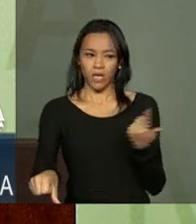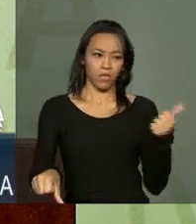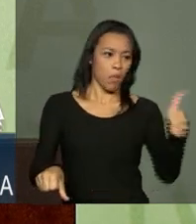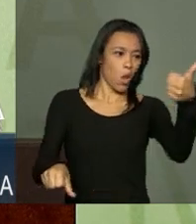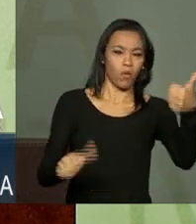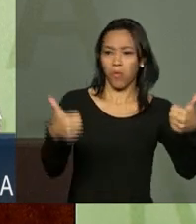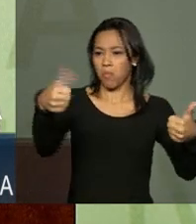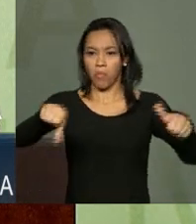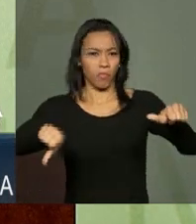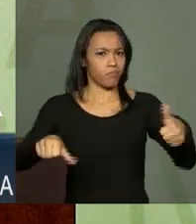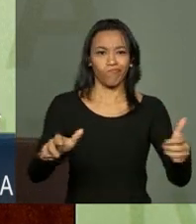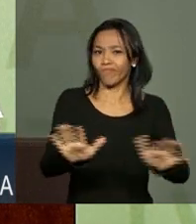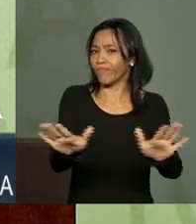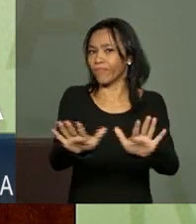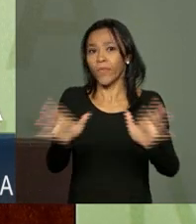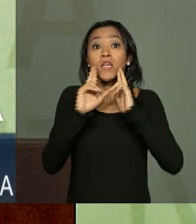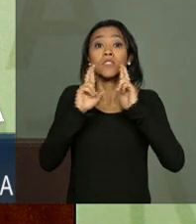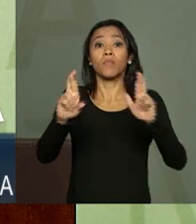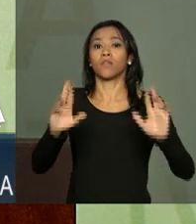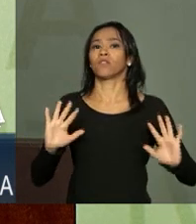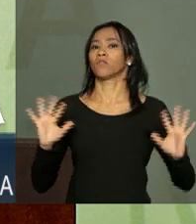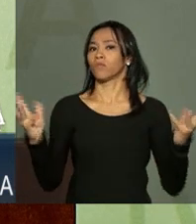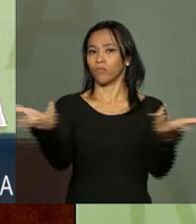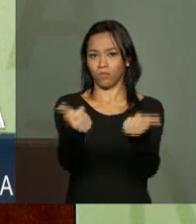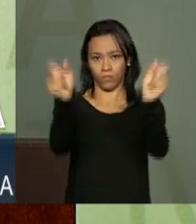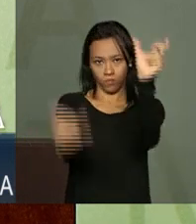que respeite todas as pessoas